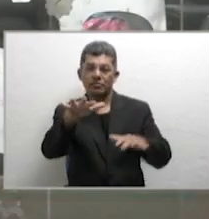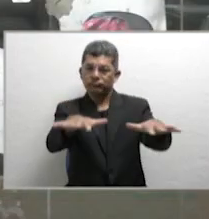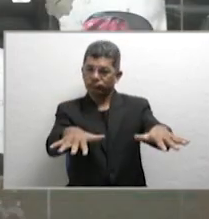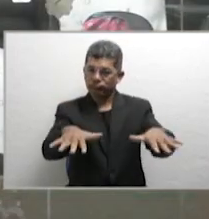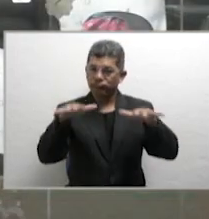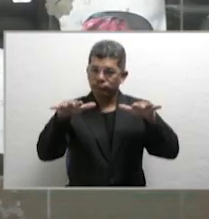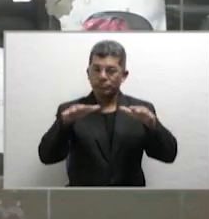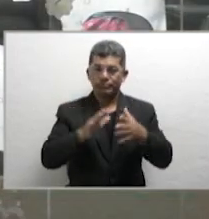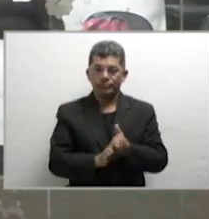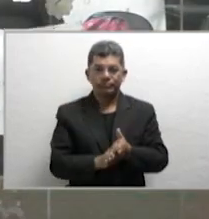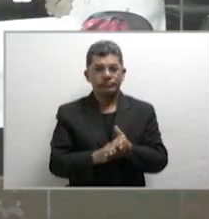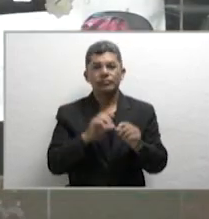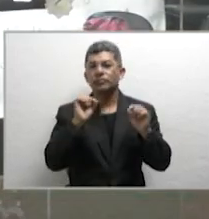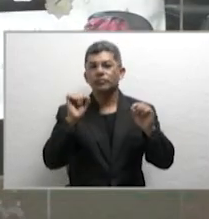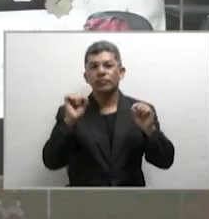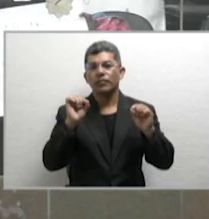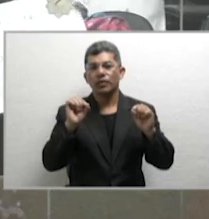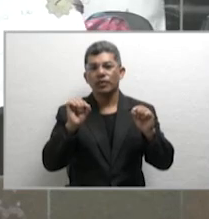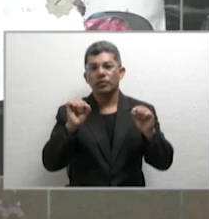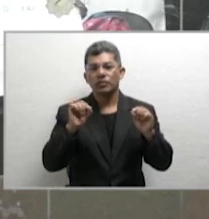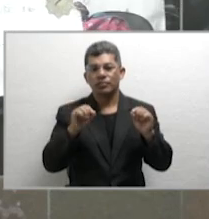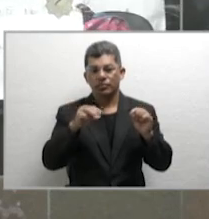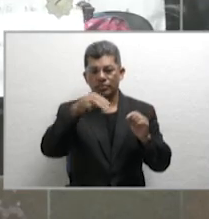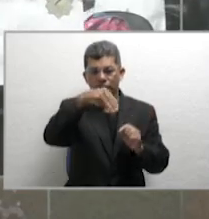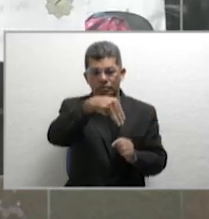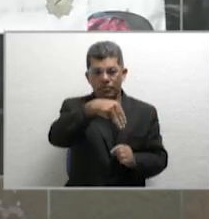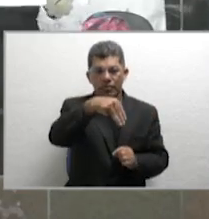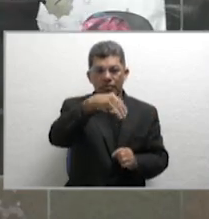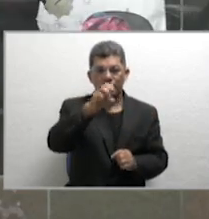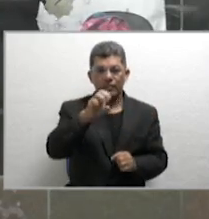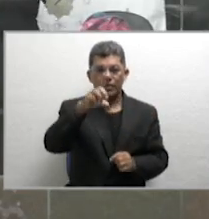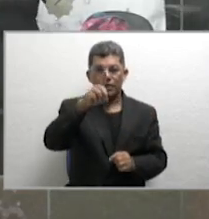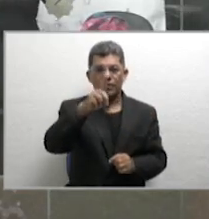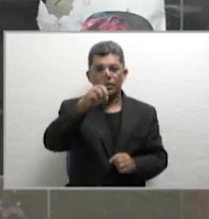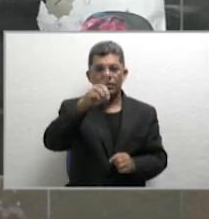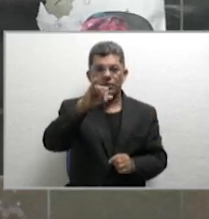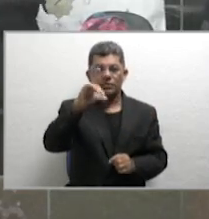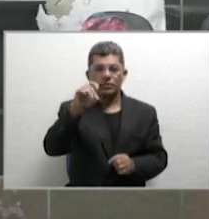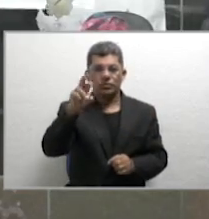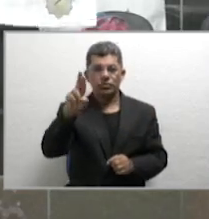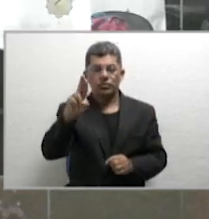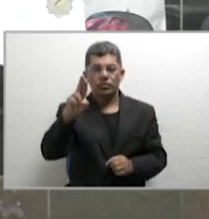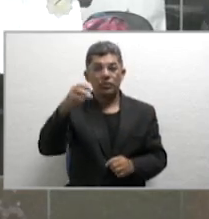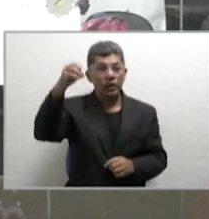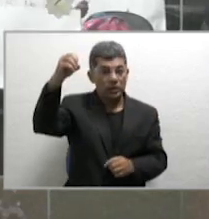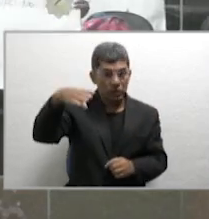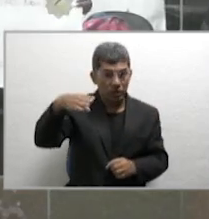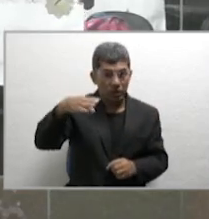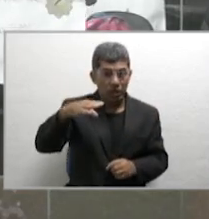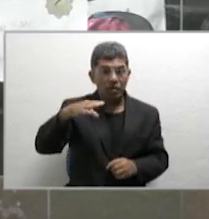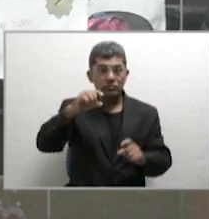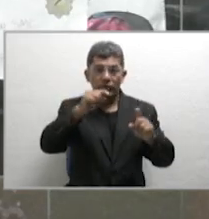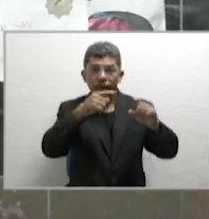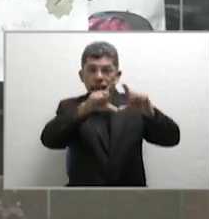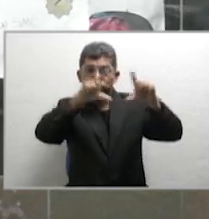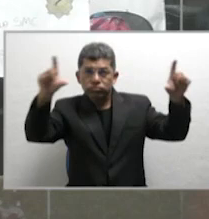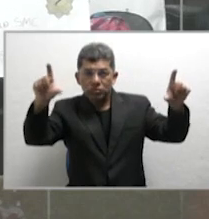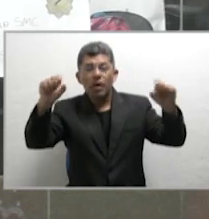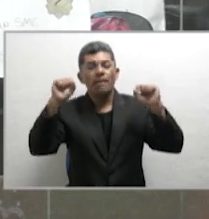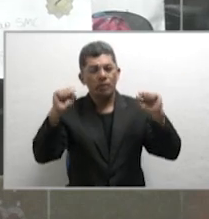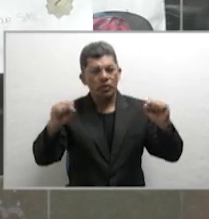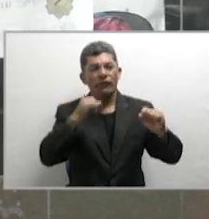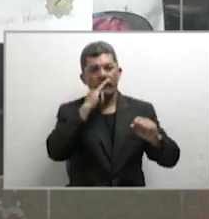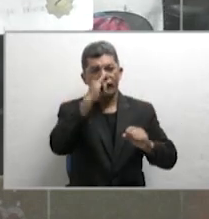manifestando com relação aos medidores de energia, pessoas de vários bairros, Quero dizer que podem contar com o nosso